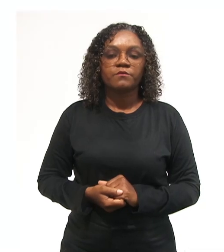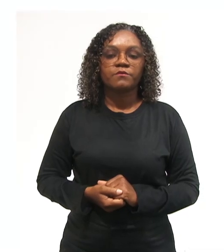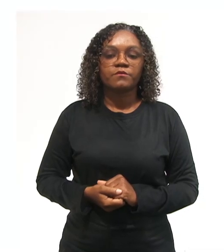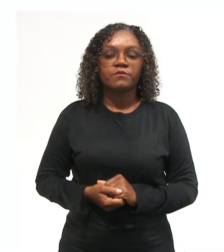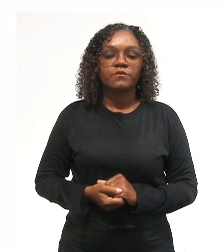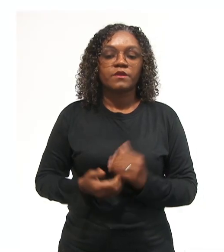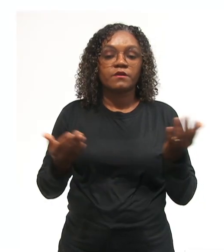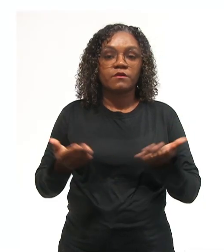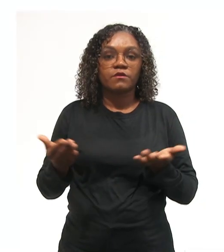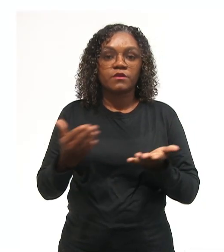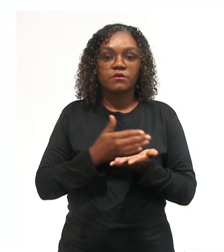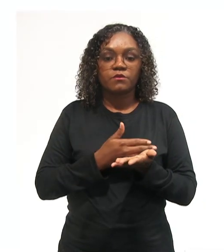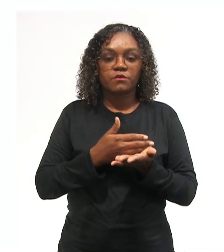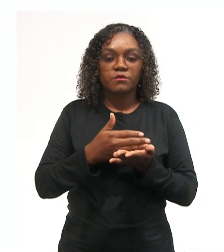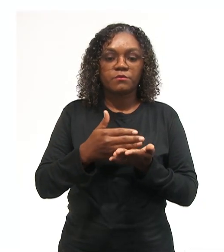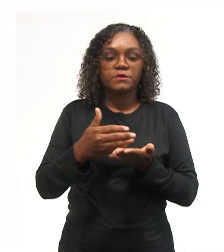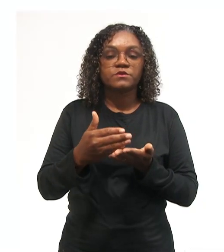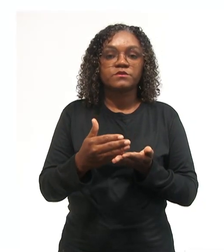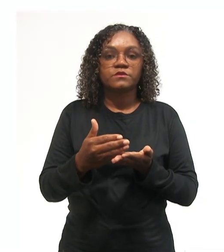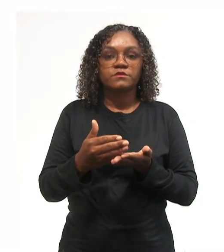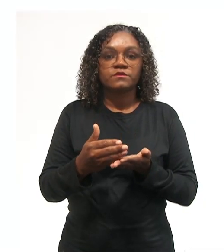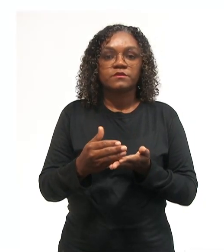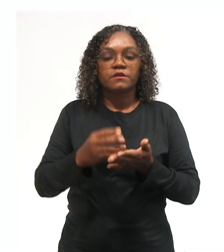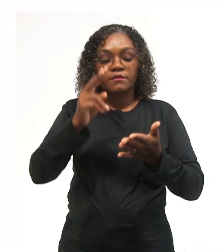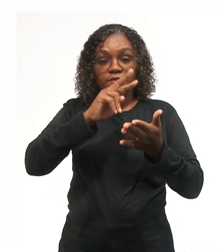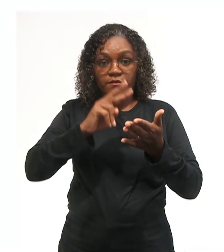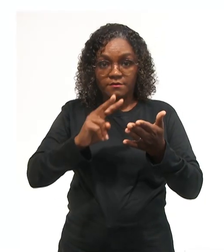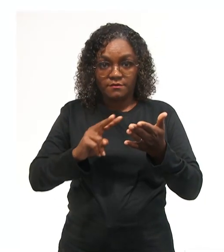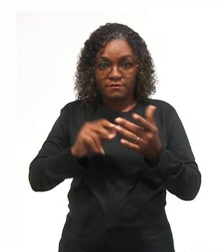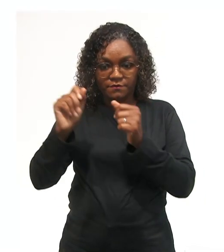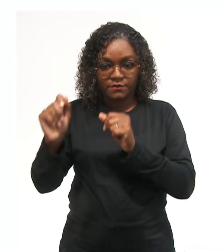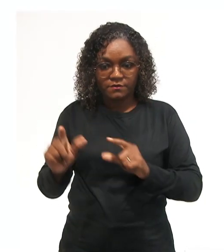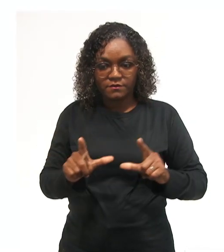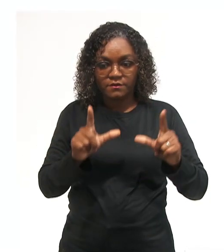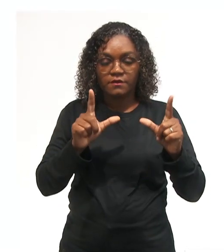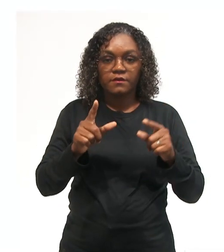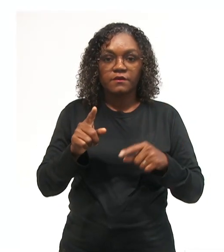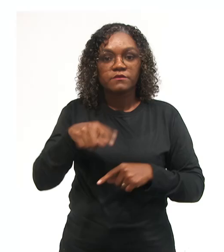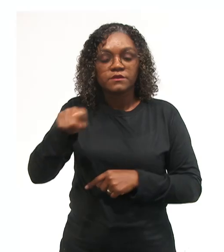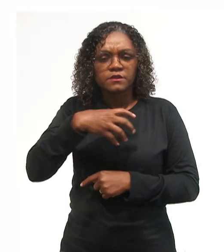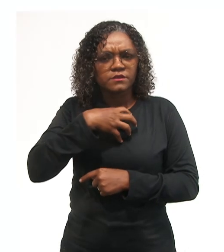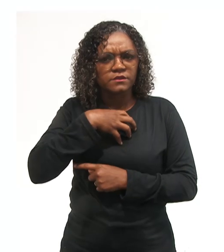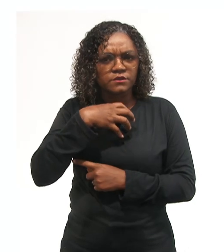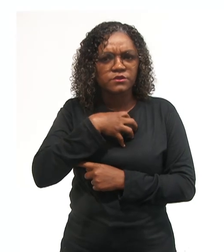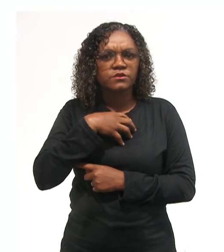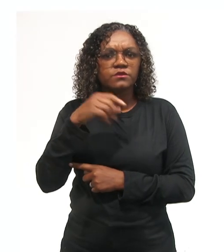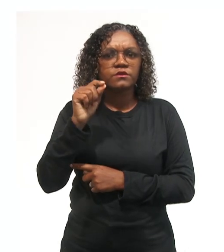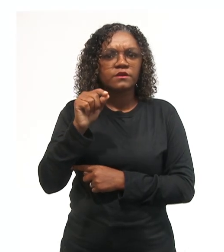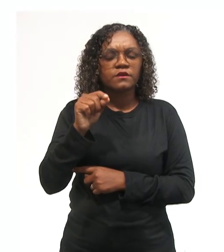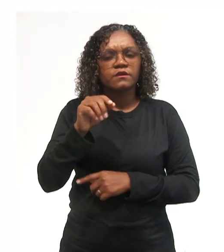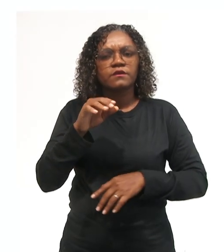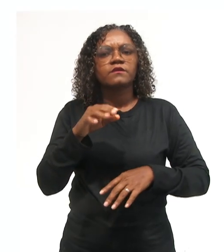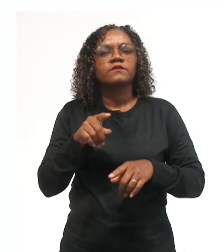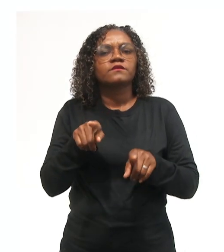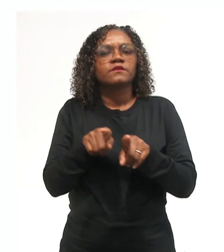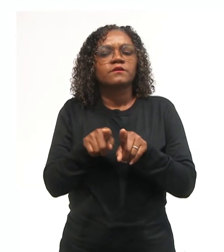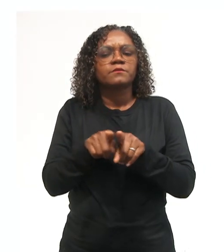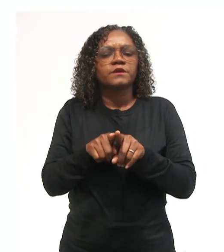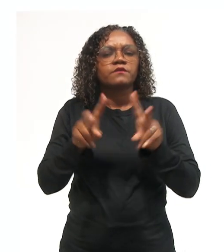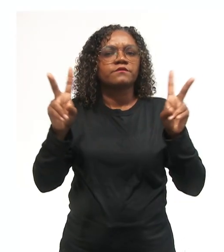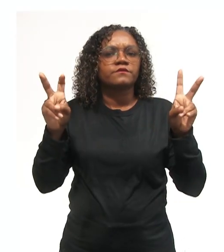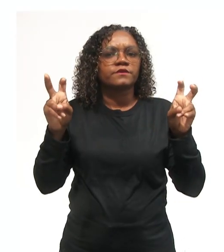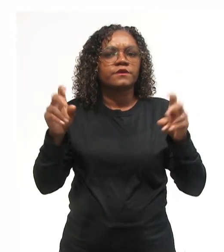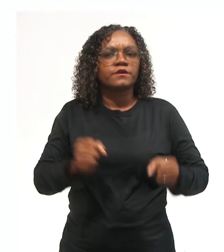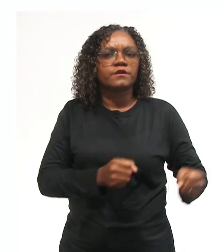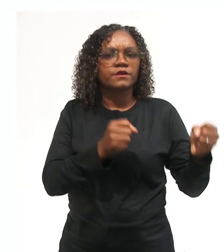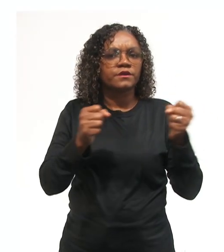Eu vou começar fazendo uma leitura com vocês, que talvez transmita o sentimento que às vezes alguns de nós tenhamos em relação ao